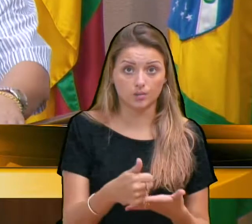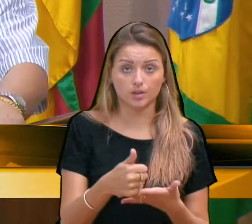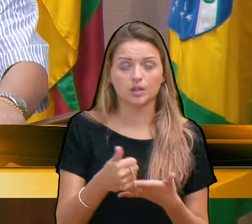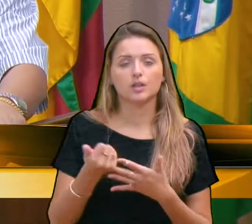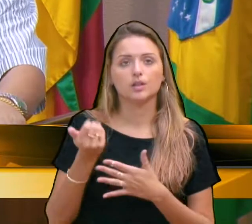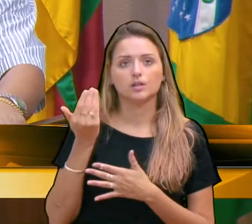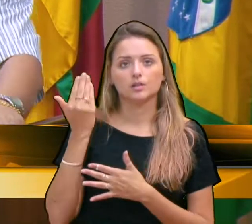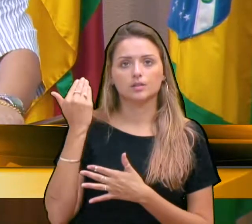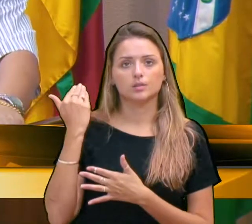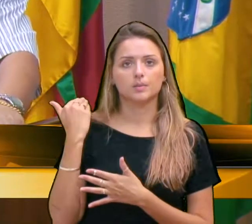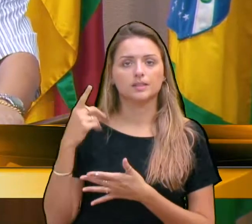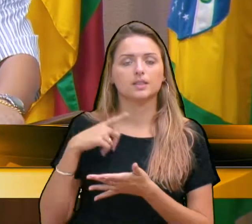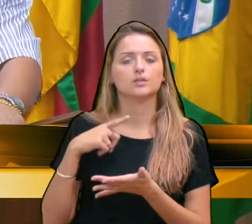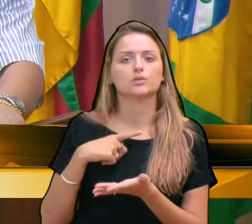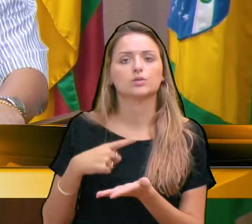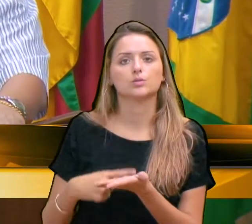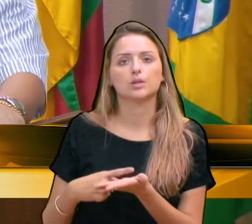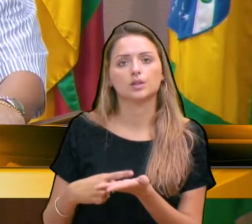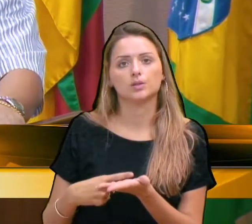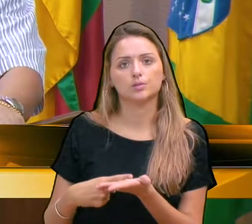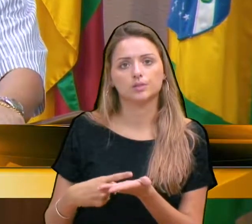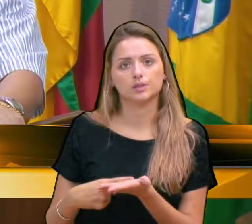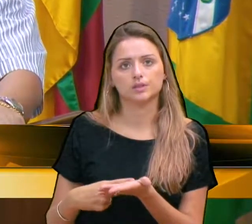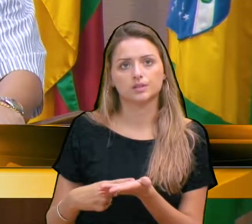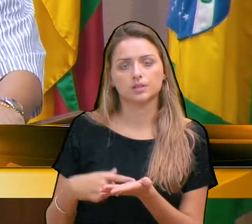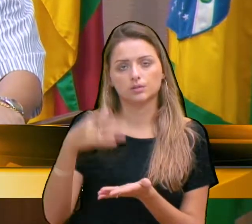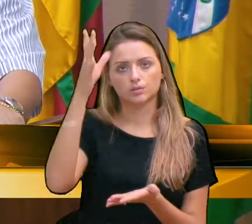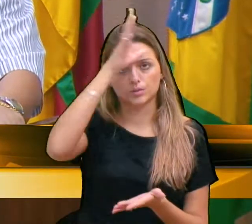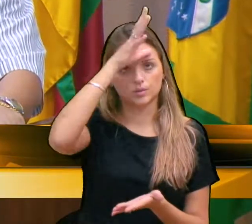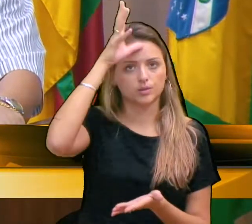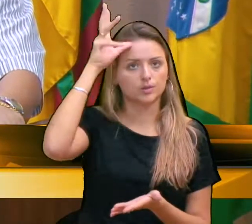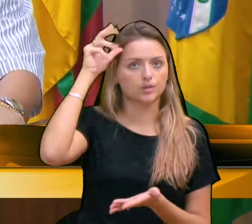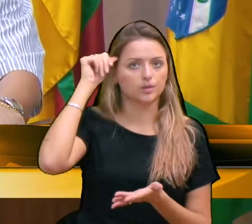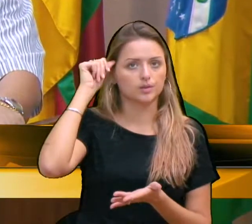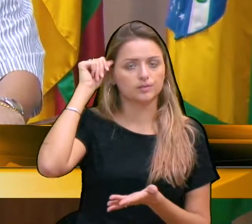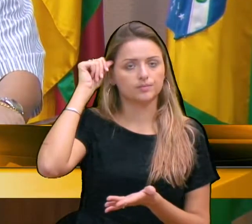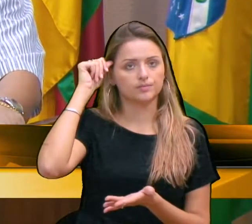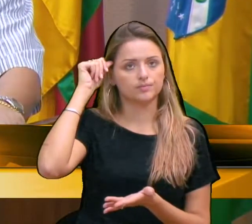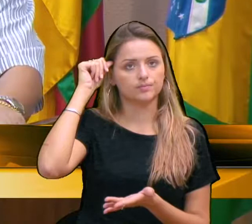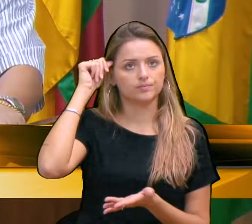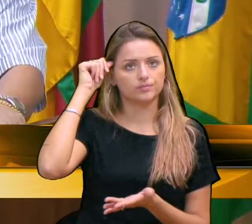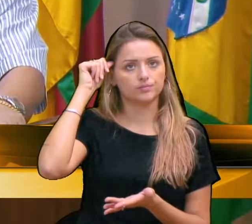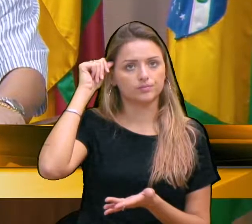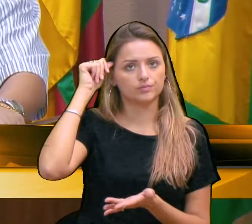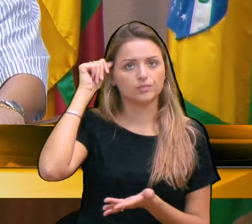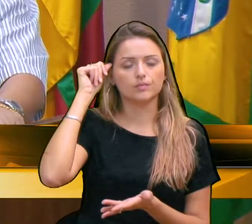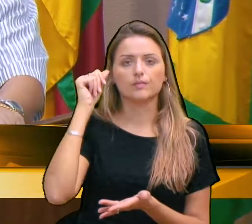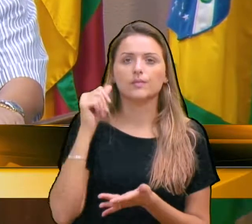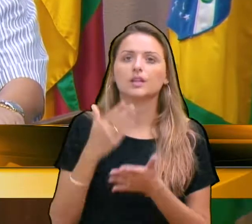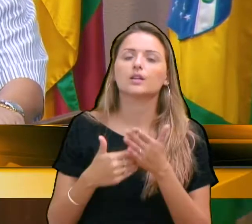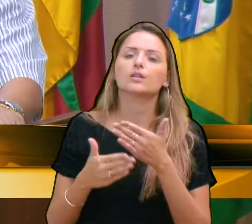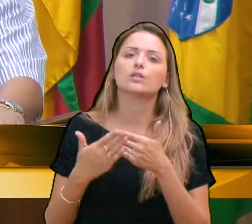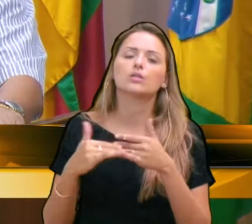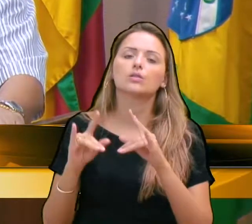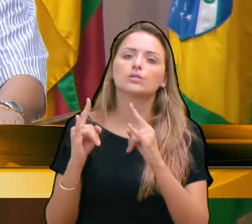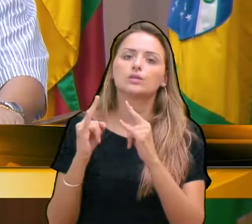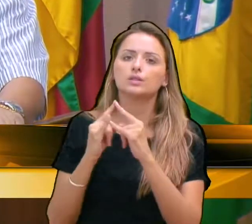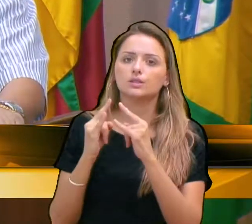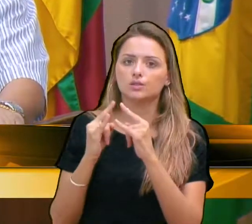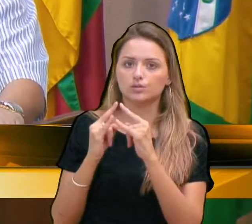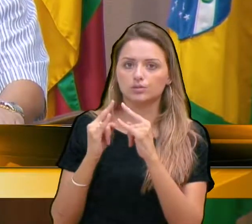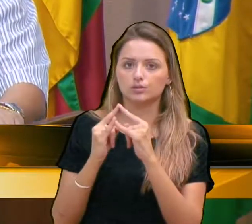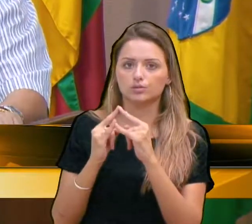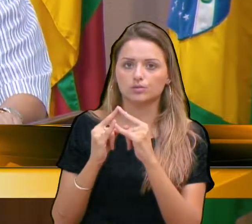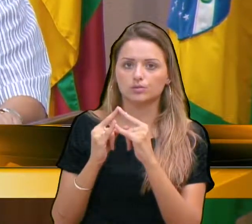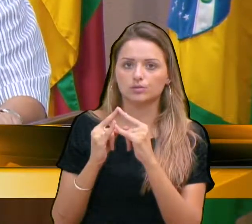nós tínhamos um acordo com a prefeitura, do ponto de vista de que as entidades